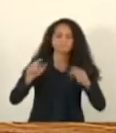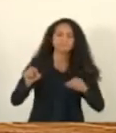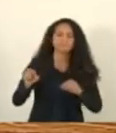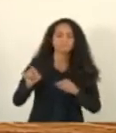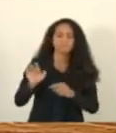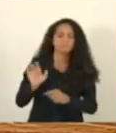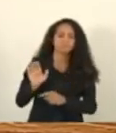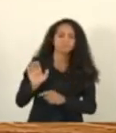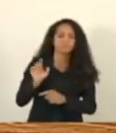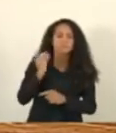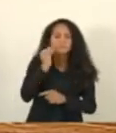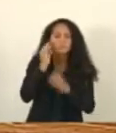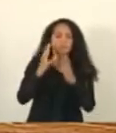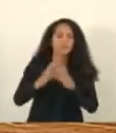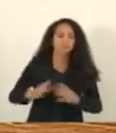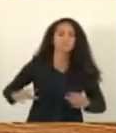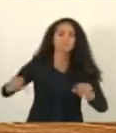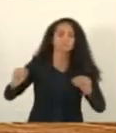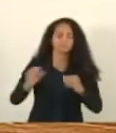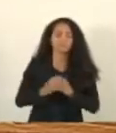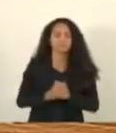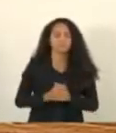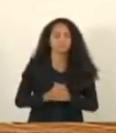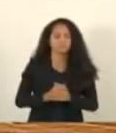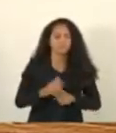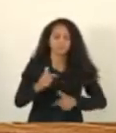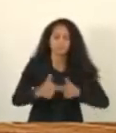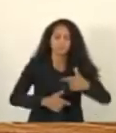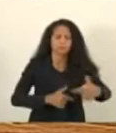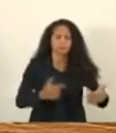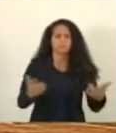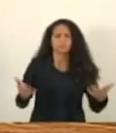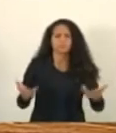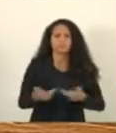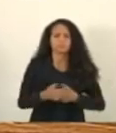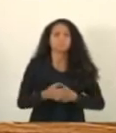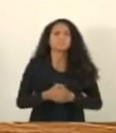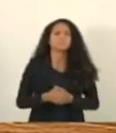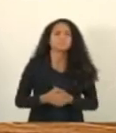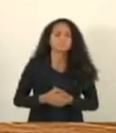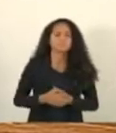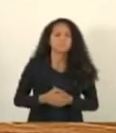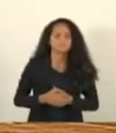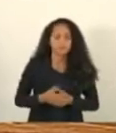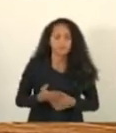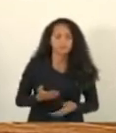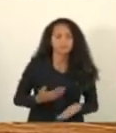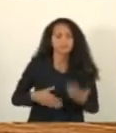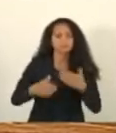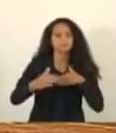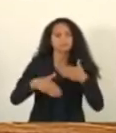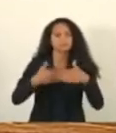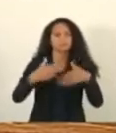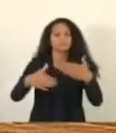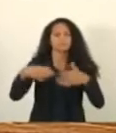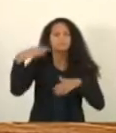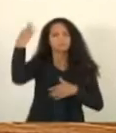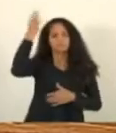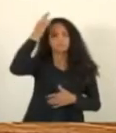Considerando o brilhante trabalho realizado pelo desenvolvimento do Espírito